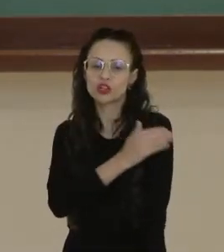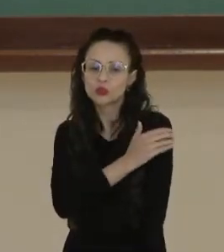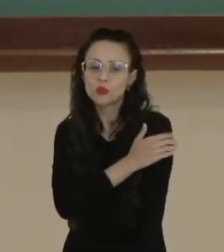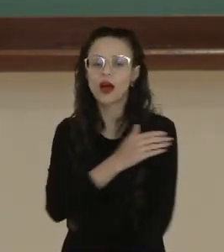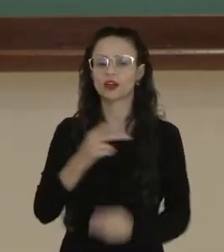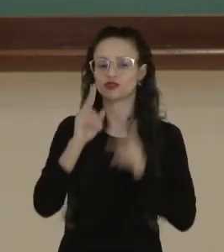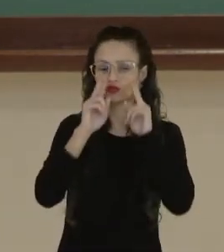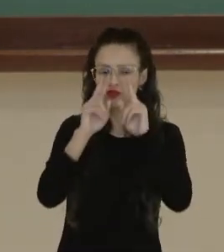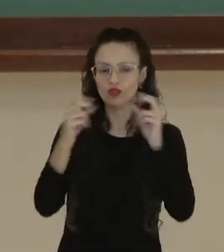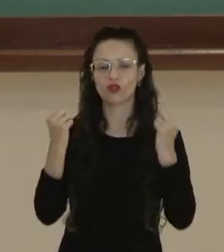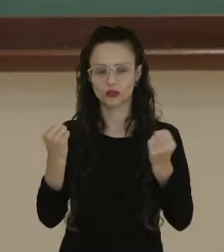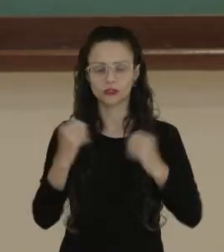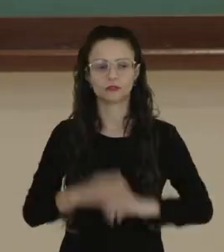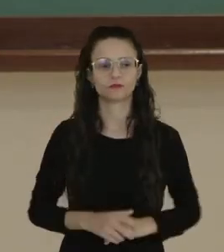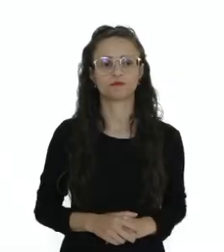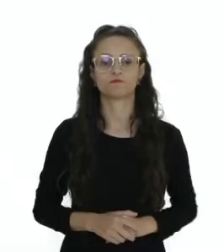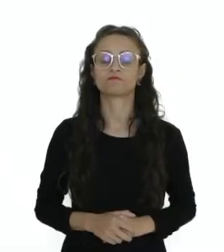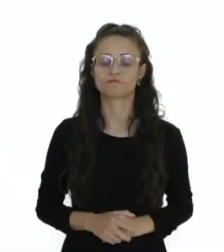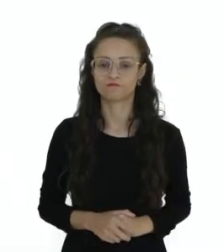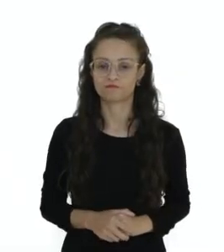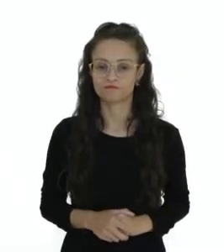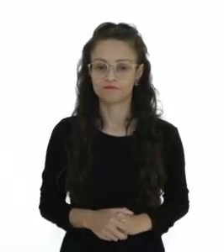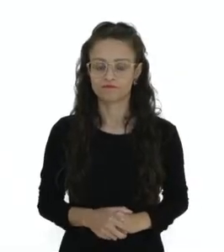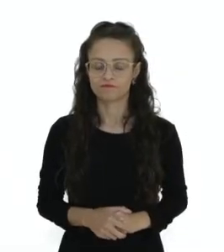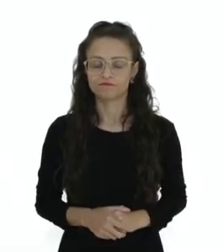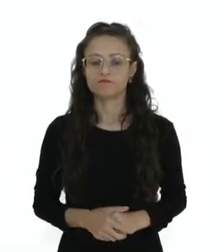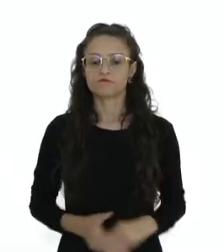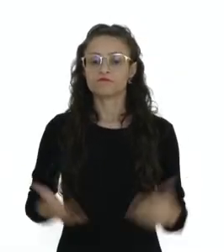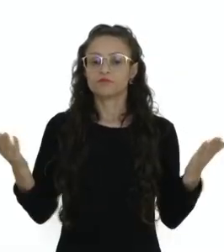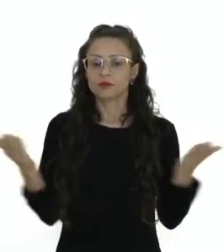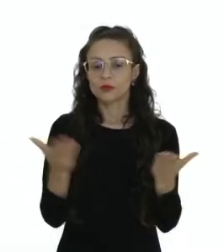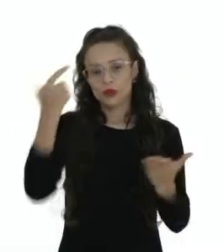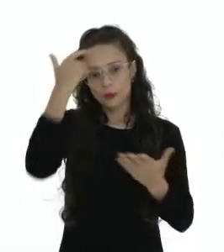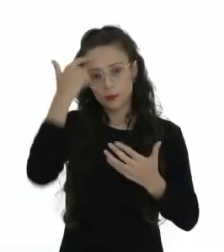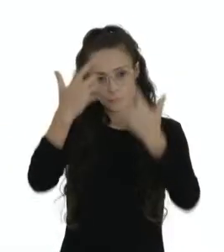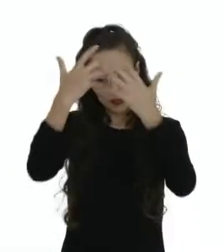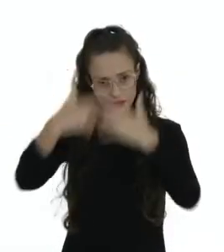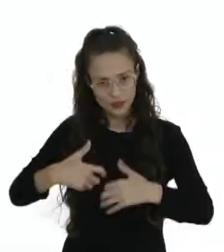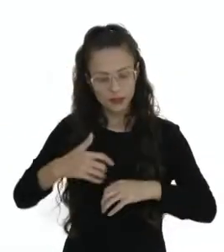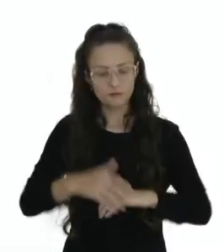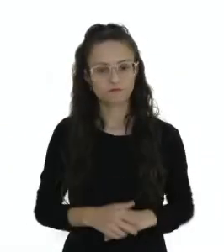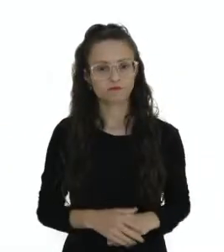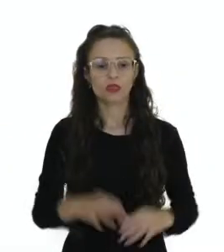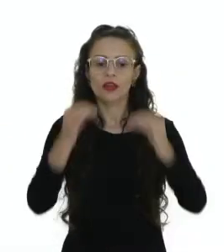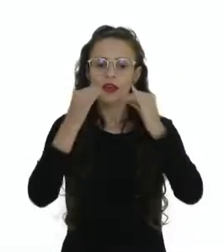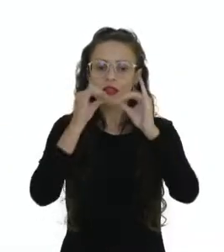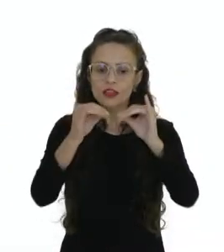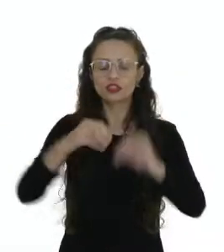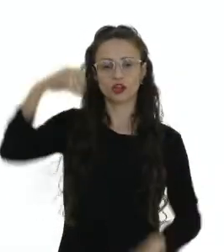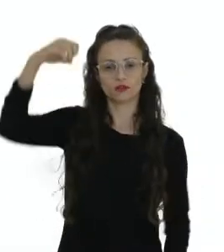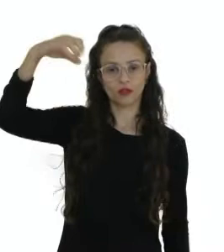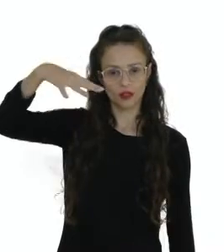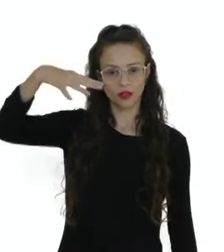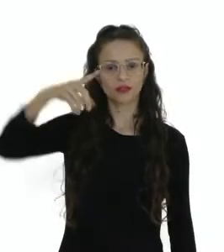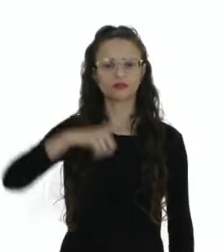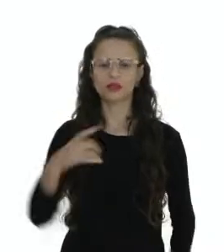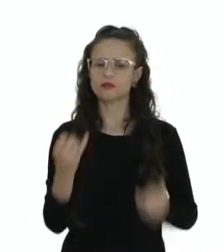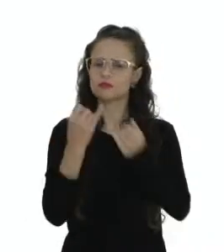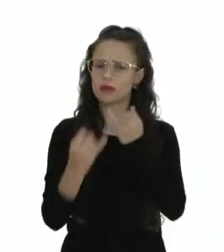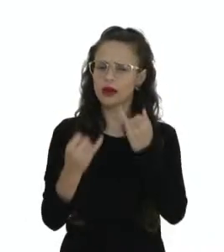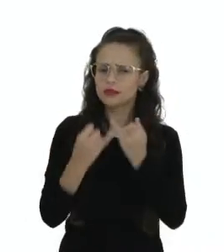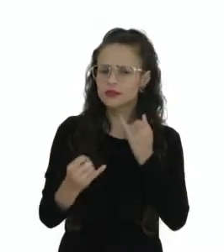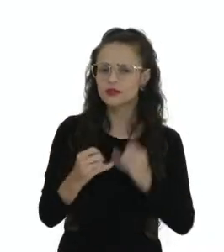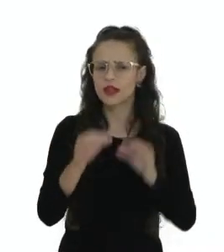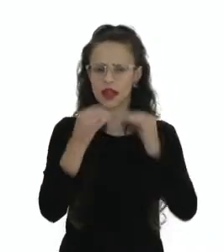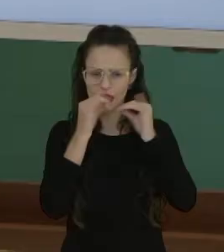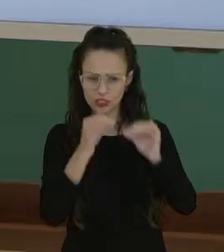beleza? Bem, vamos pensar um pouquinho agora. A energia elétrica tem alguma semelhança com a energia